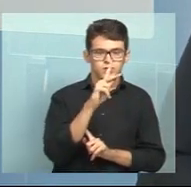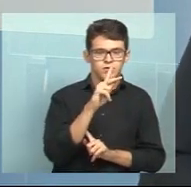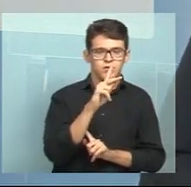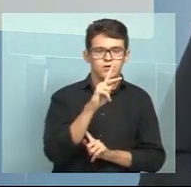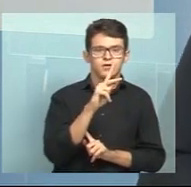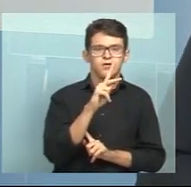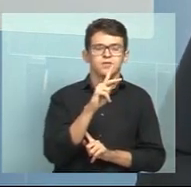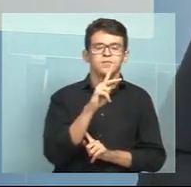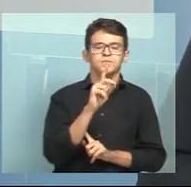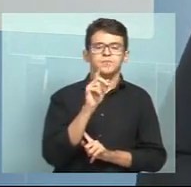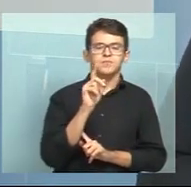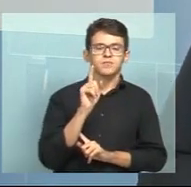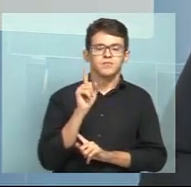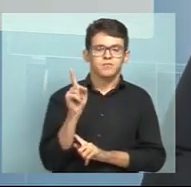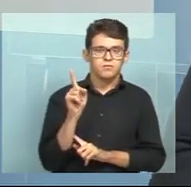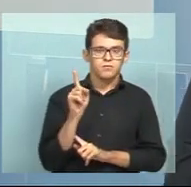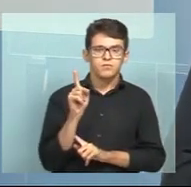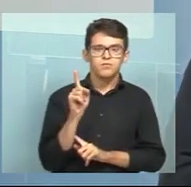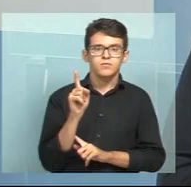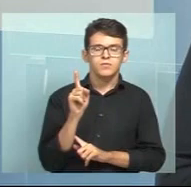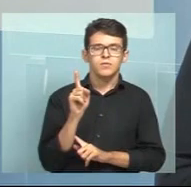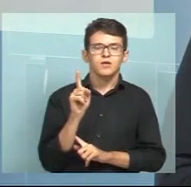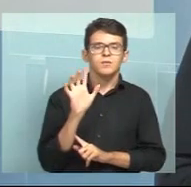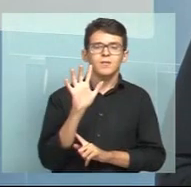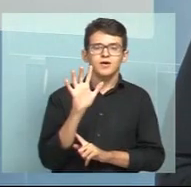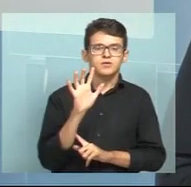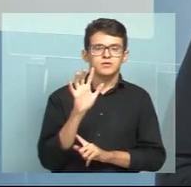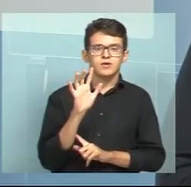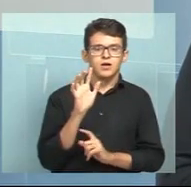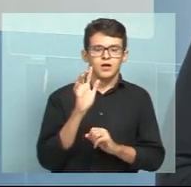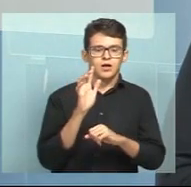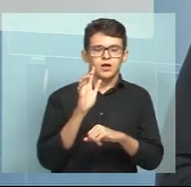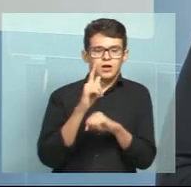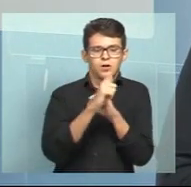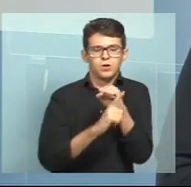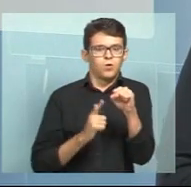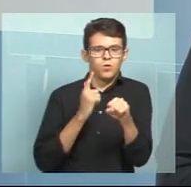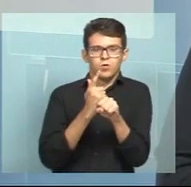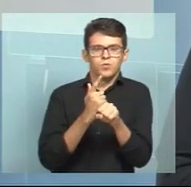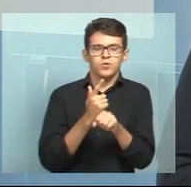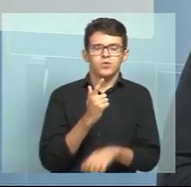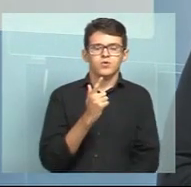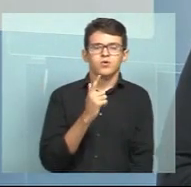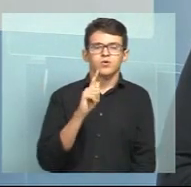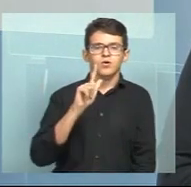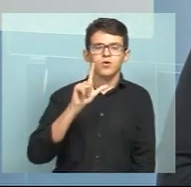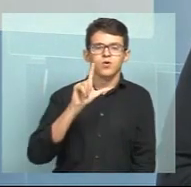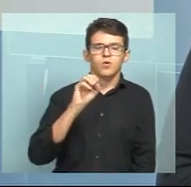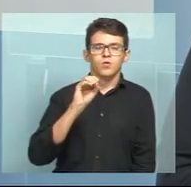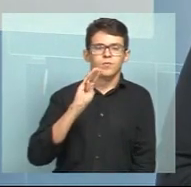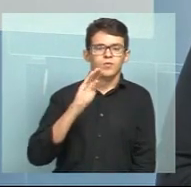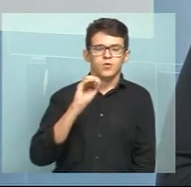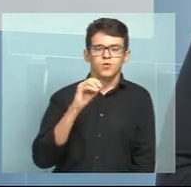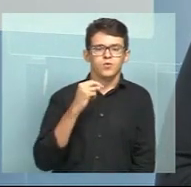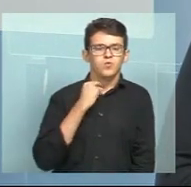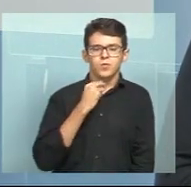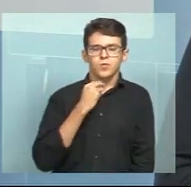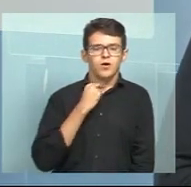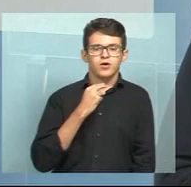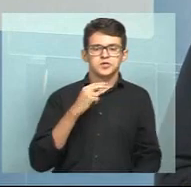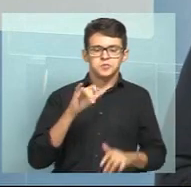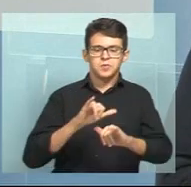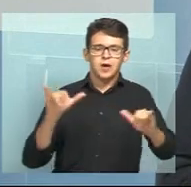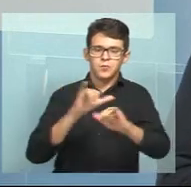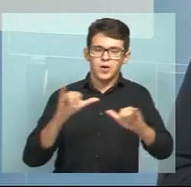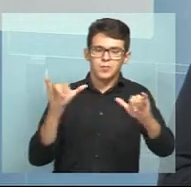Globo não pode fazer campanha antecipada com o seu pupilo. E se a campanha dele fosse